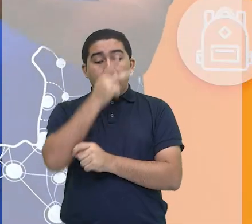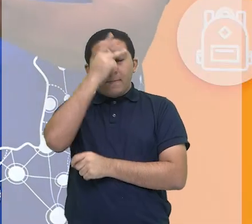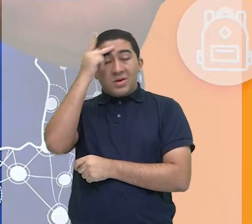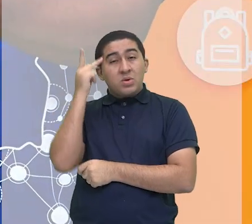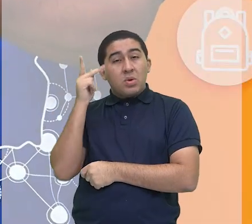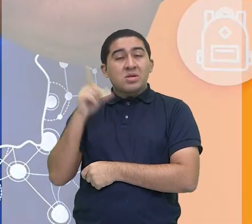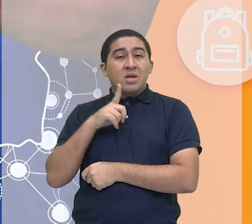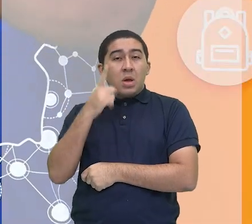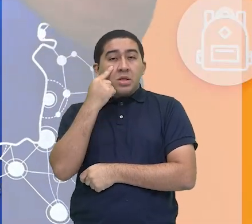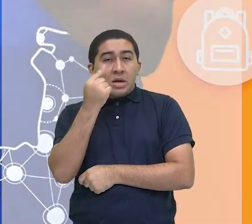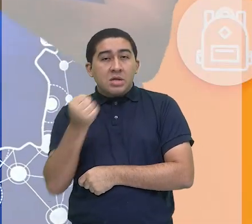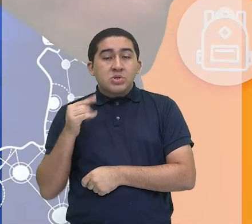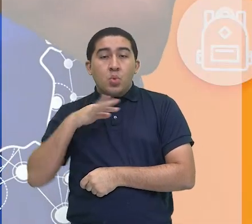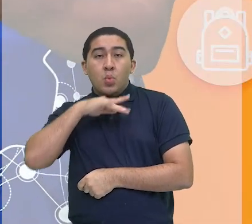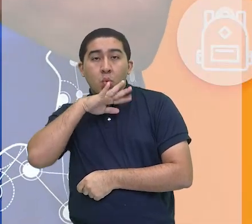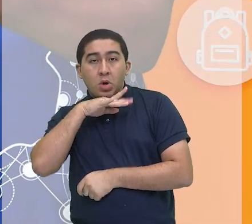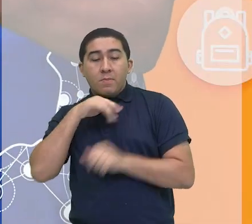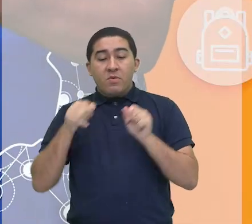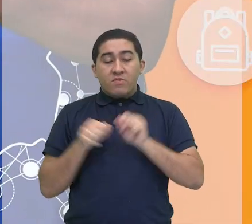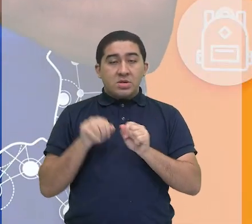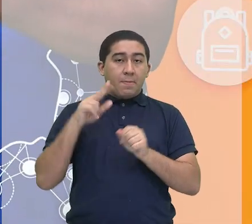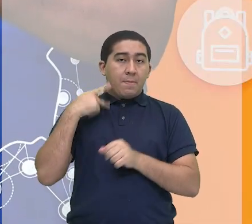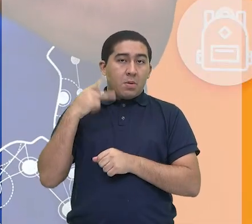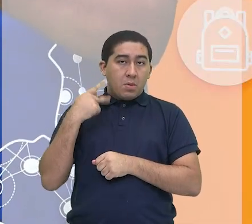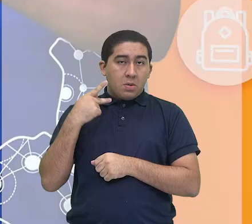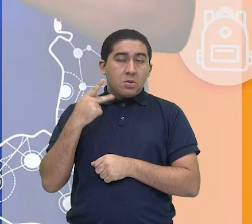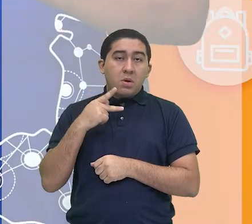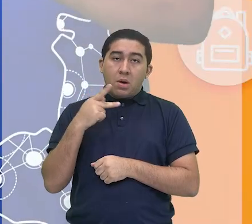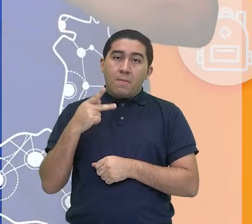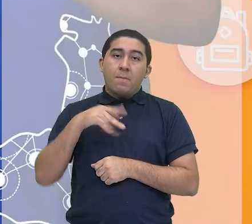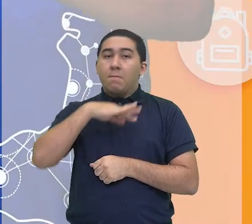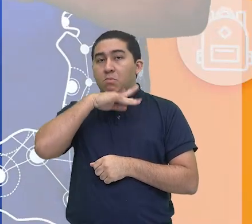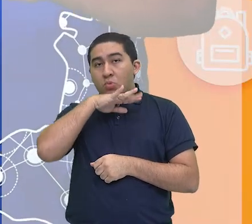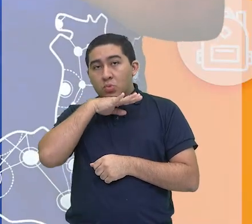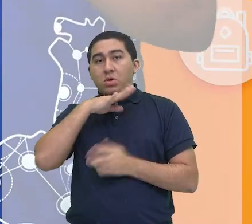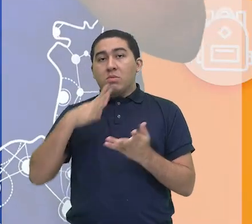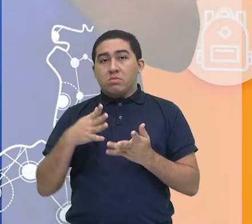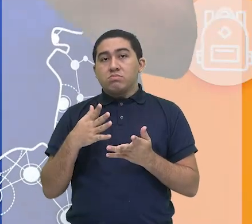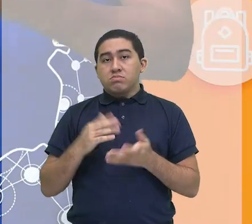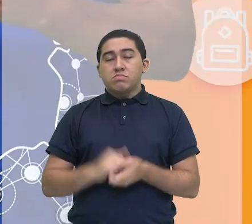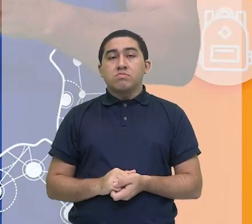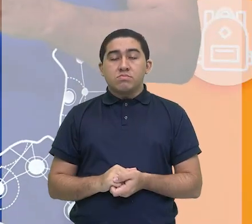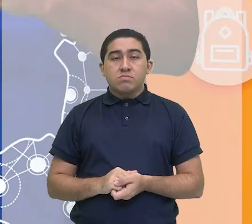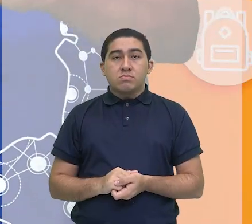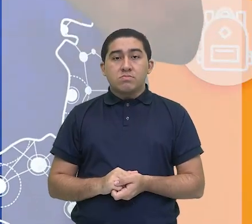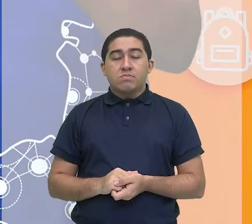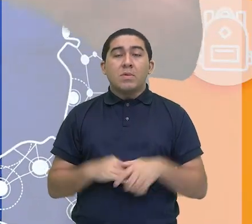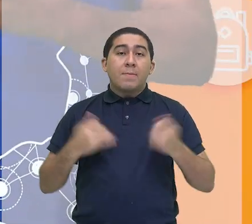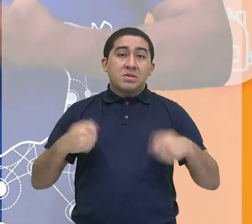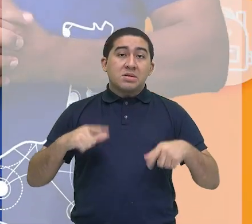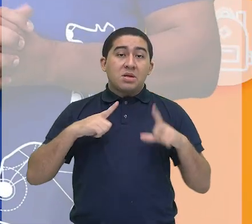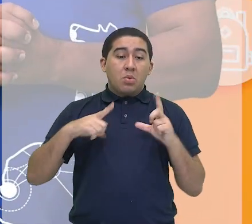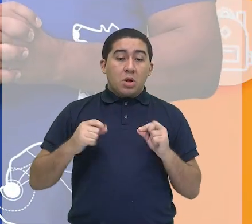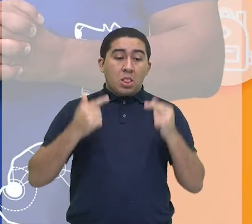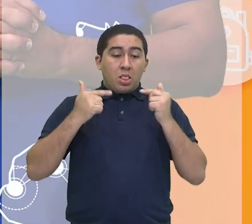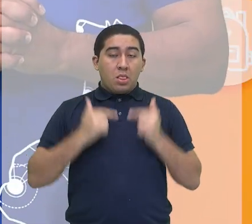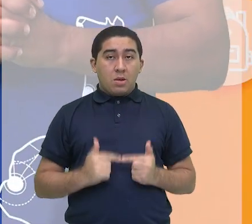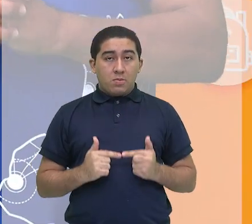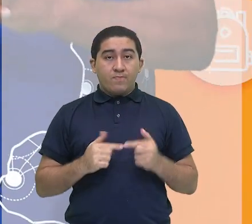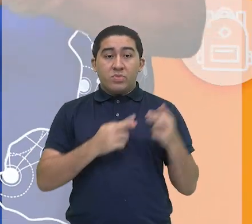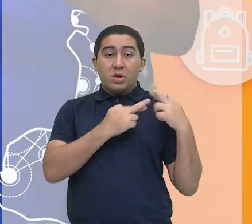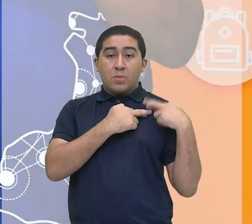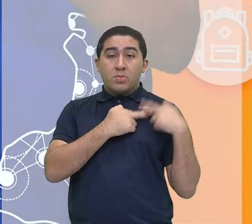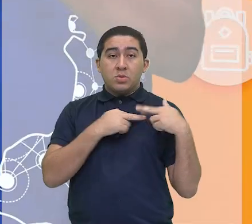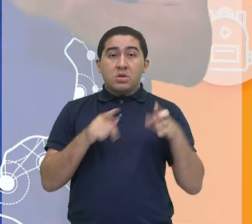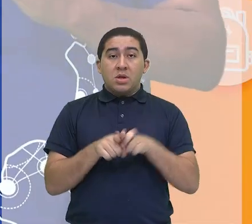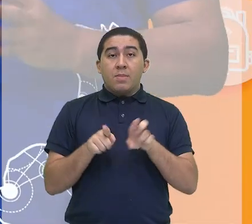mal intencionadas para fazer o mal na política, né? Então, precisamos de transparência, de responsabilidade